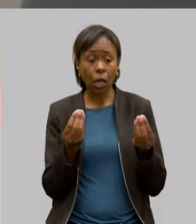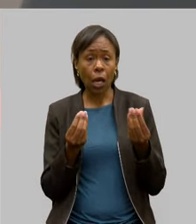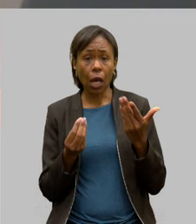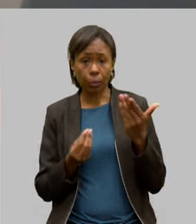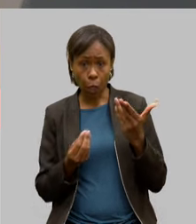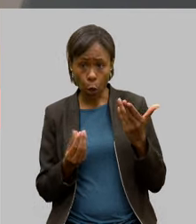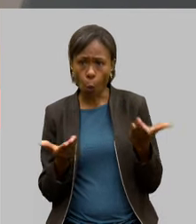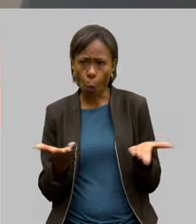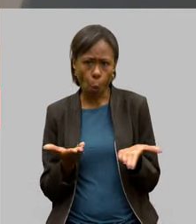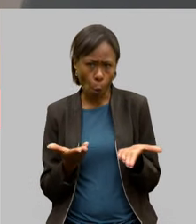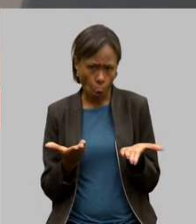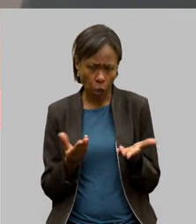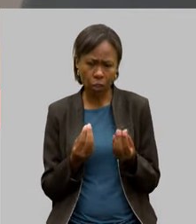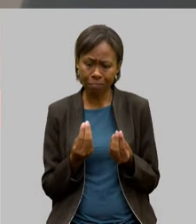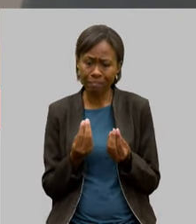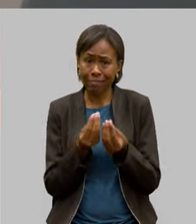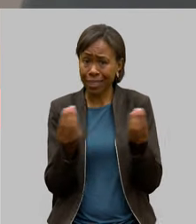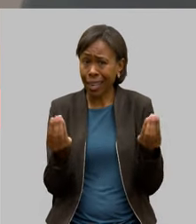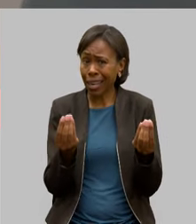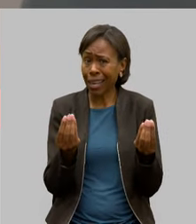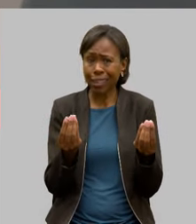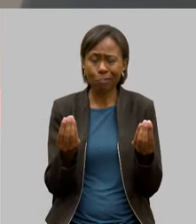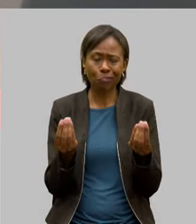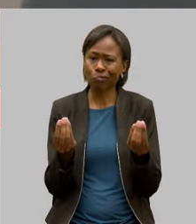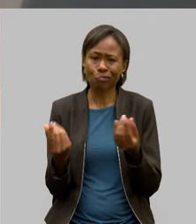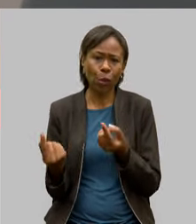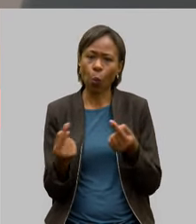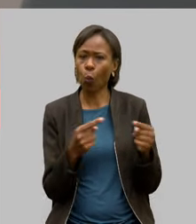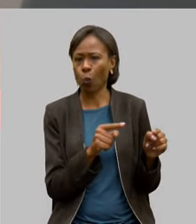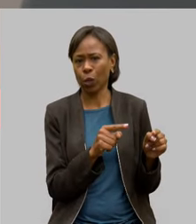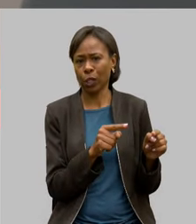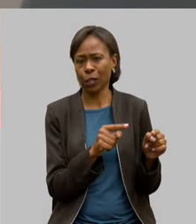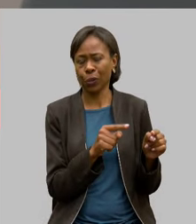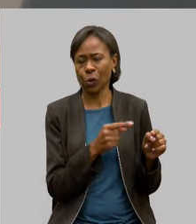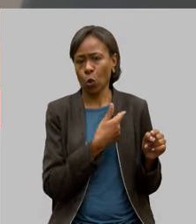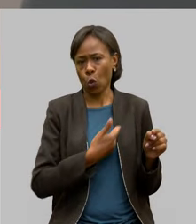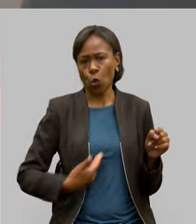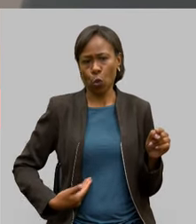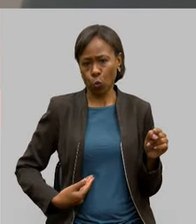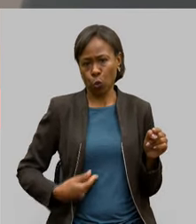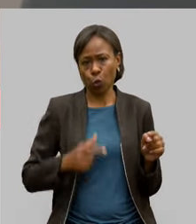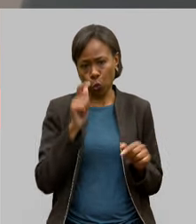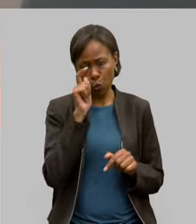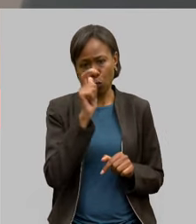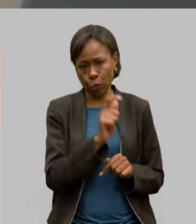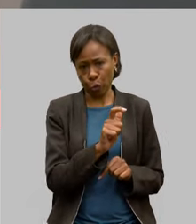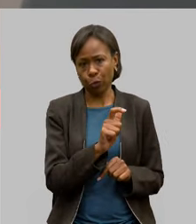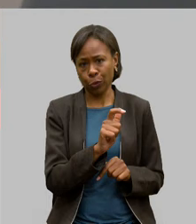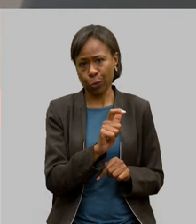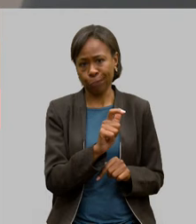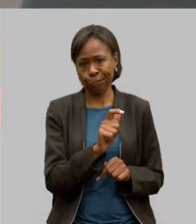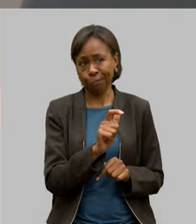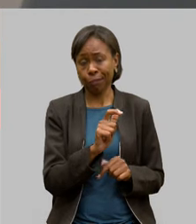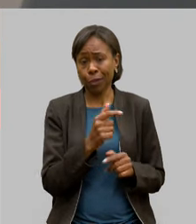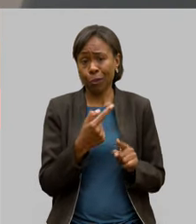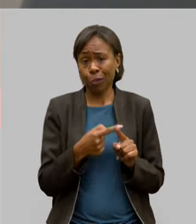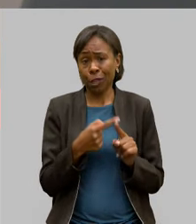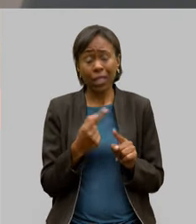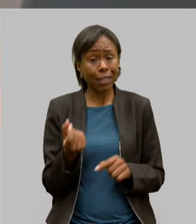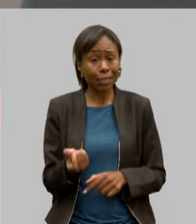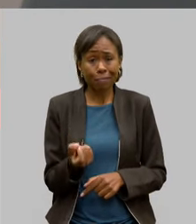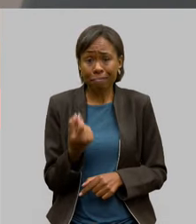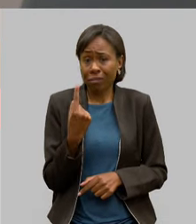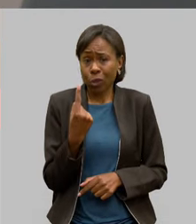Hoje ele é algo que vai contra o interesse público primário ele vai contra o princípio da eficiência por quê é um absurdo que